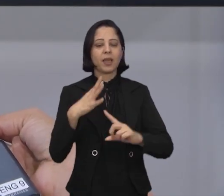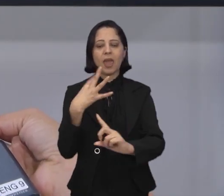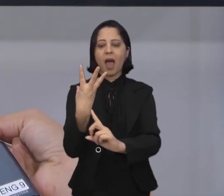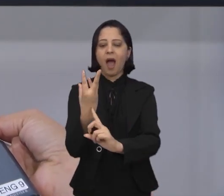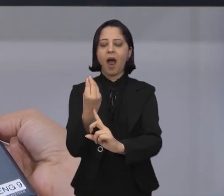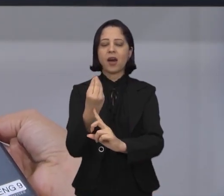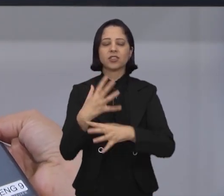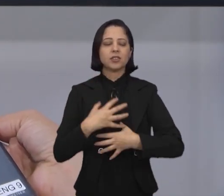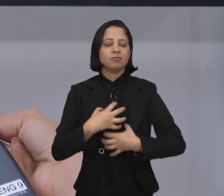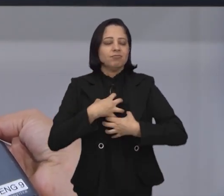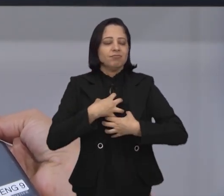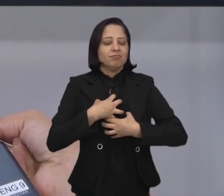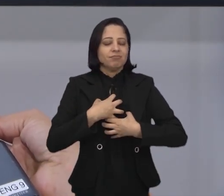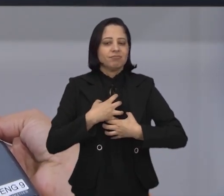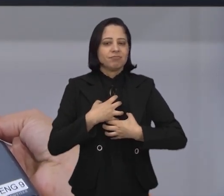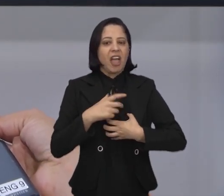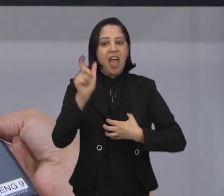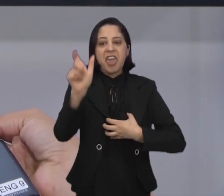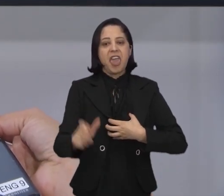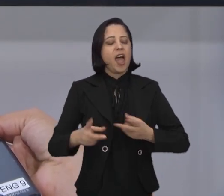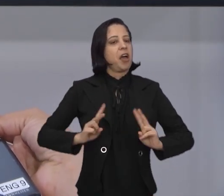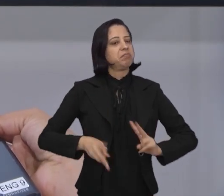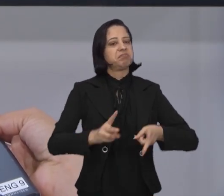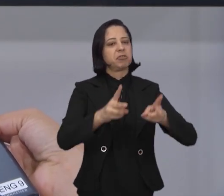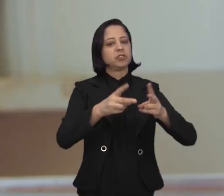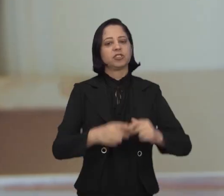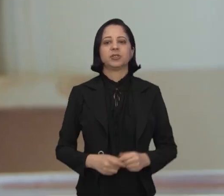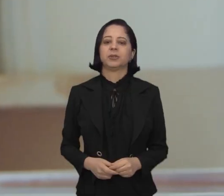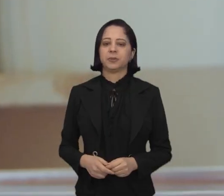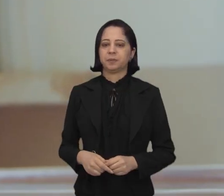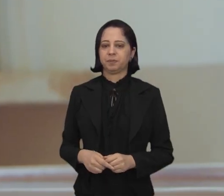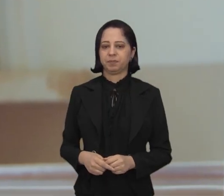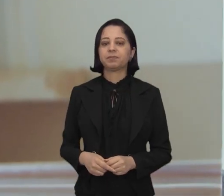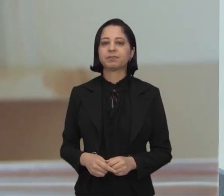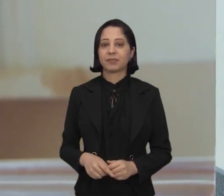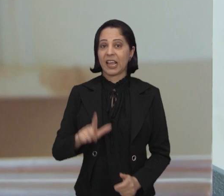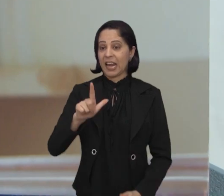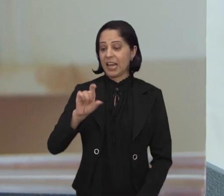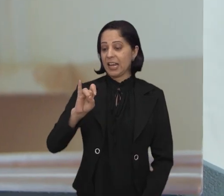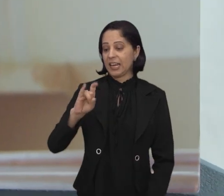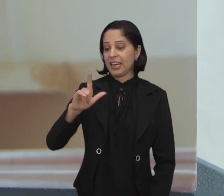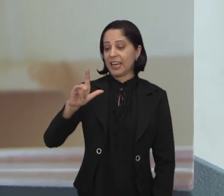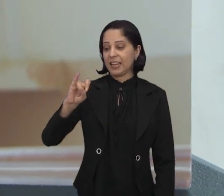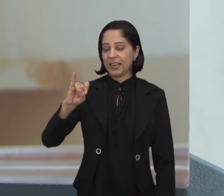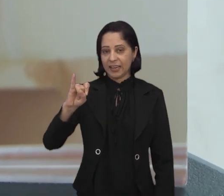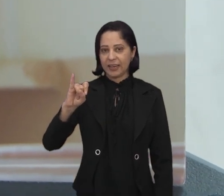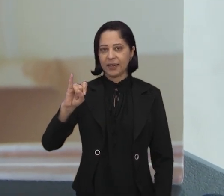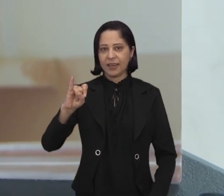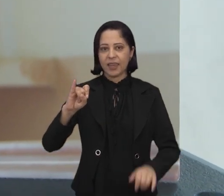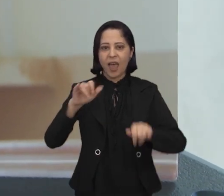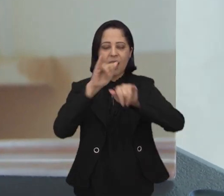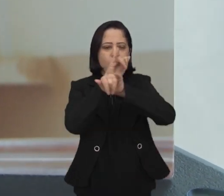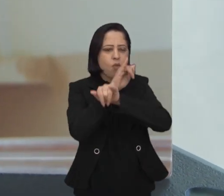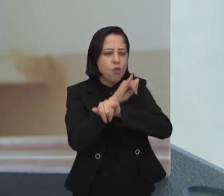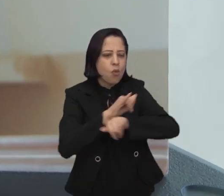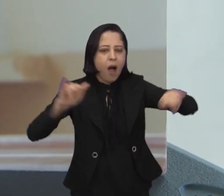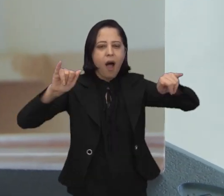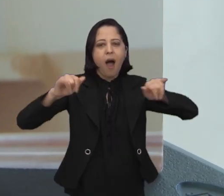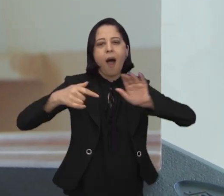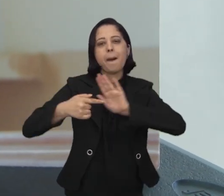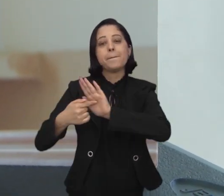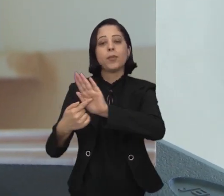ela foi a arte, né? E depois ela não parou mais. A partir da exposição, Lili começou a espalhar